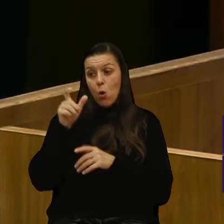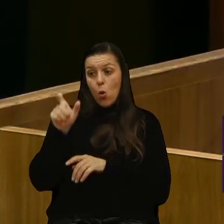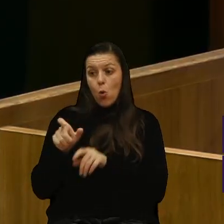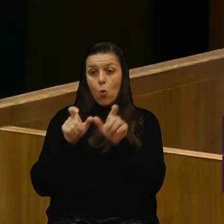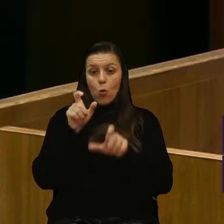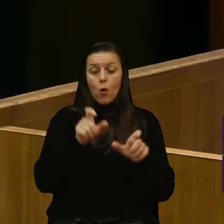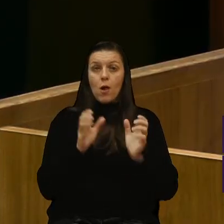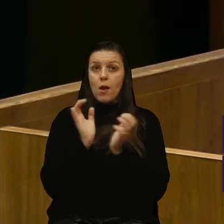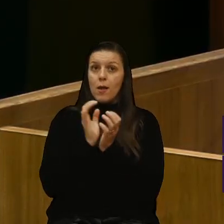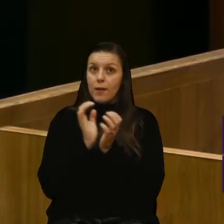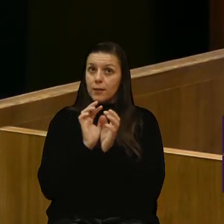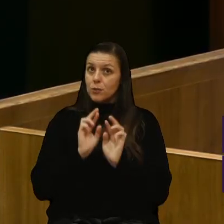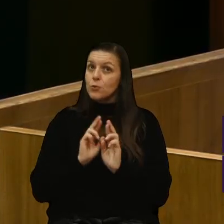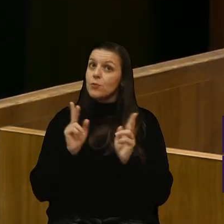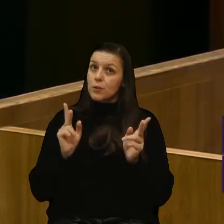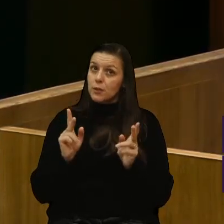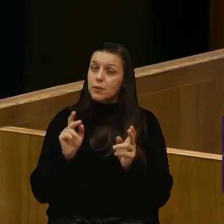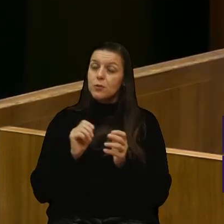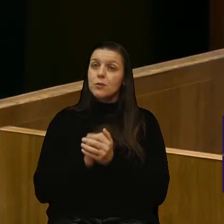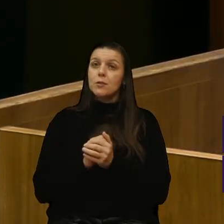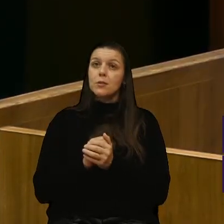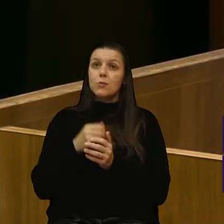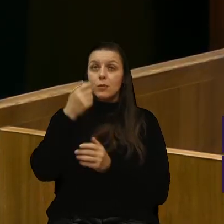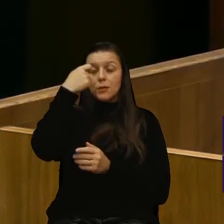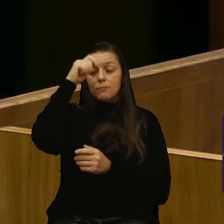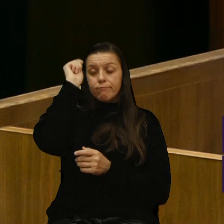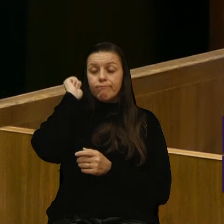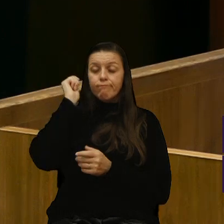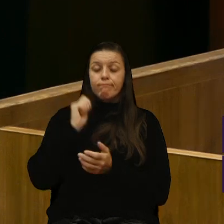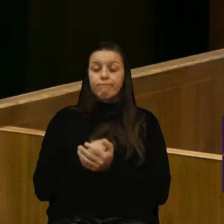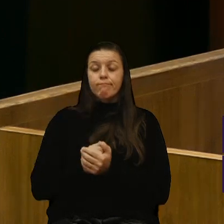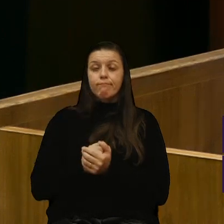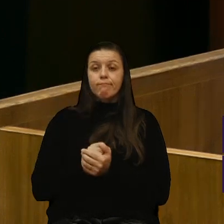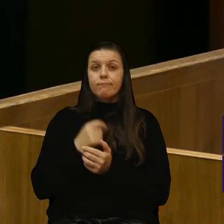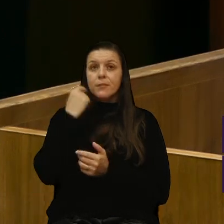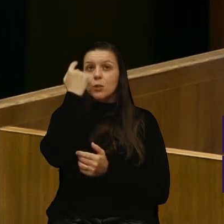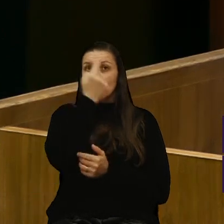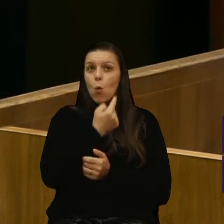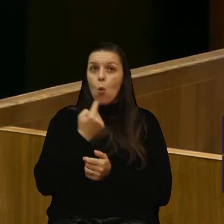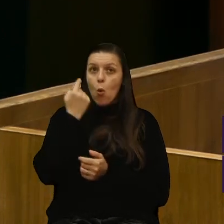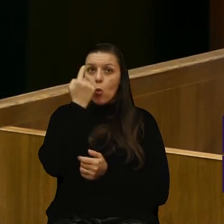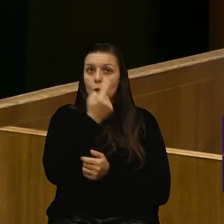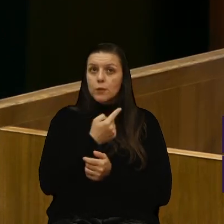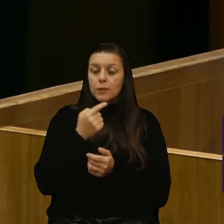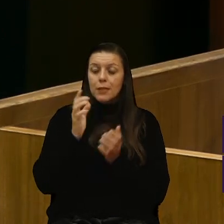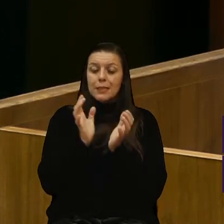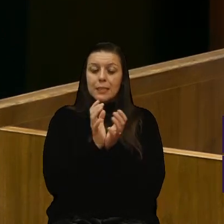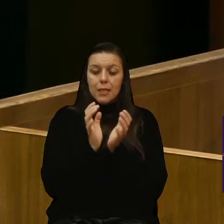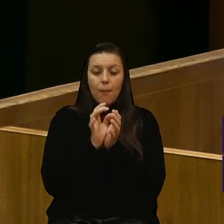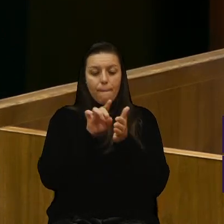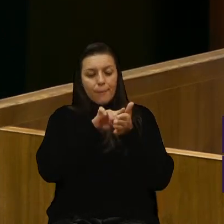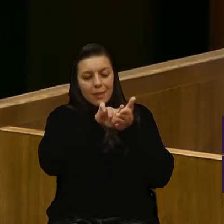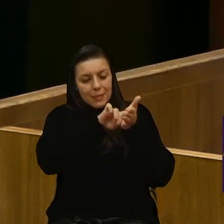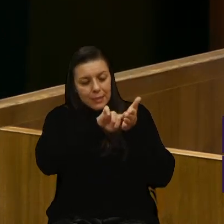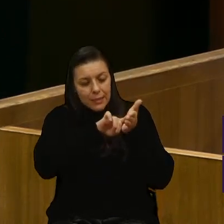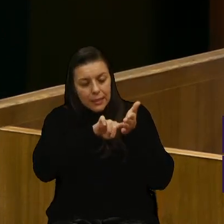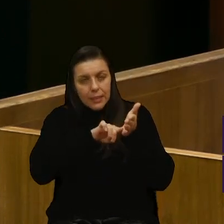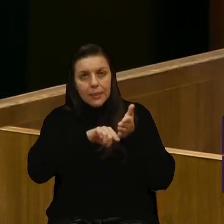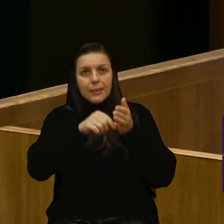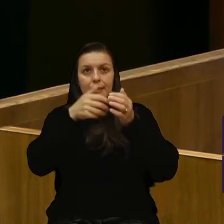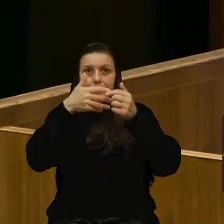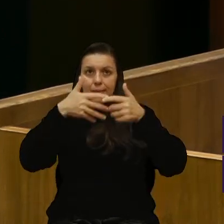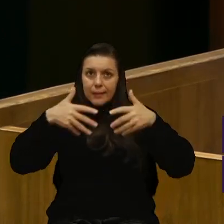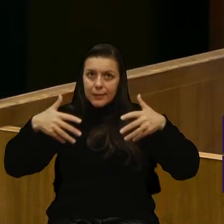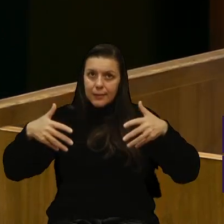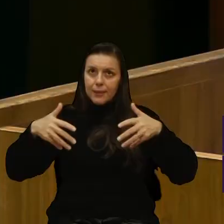anos na Universidade de Caxias do Sul. Tenho o rosto das equipes de pesquisa, extensão, das